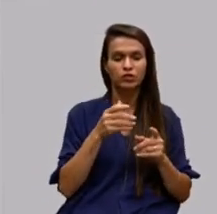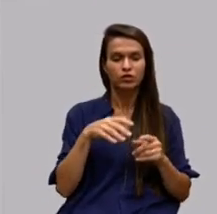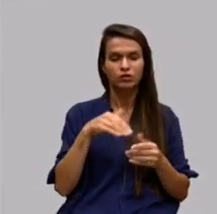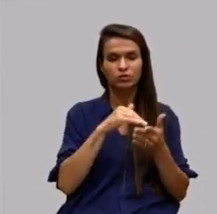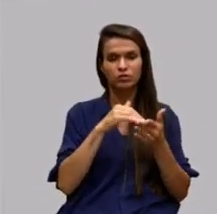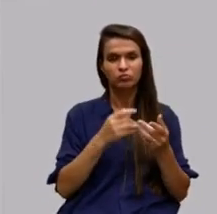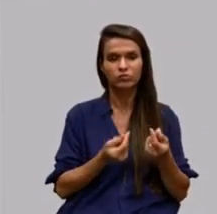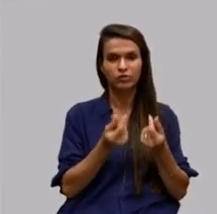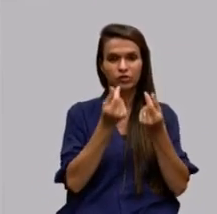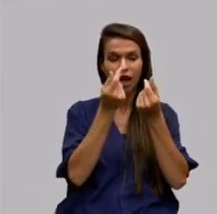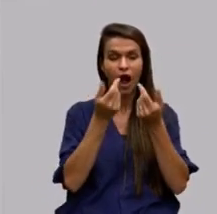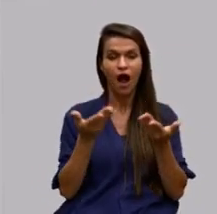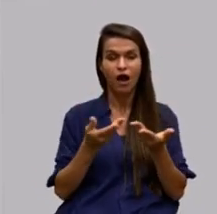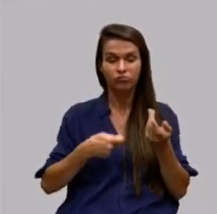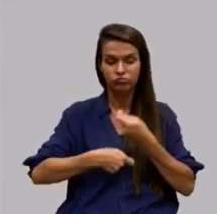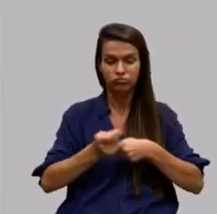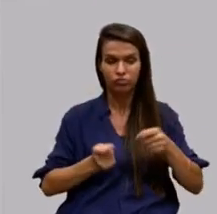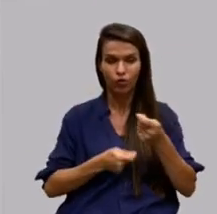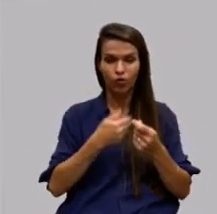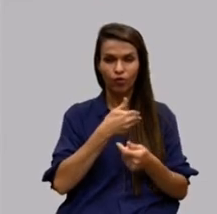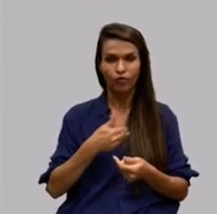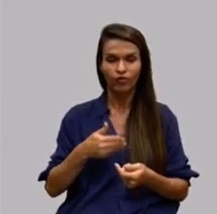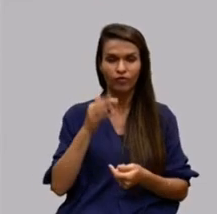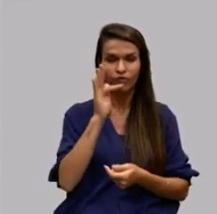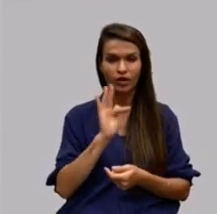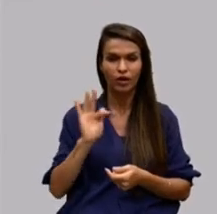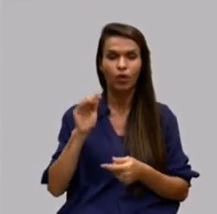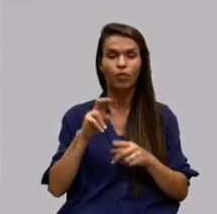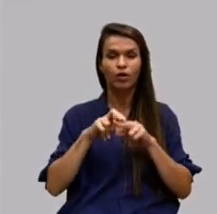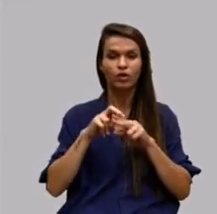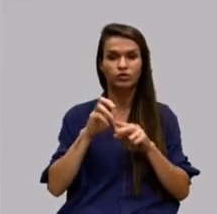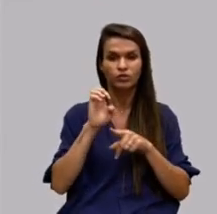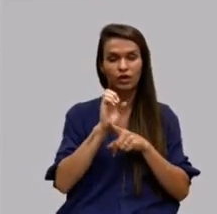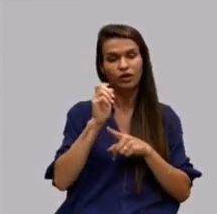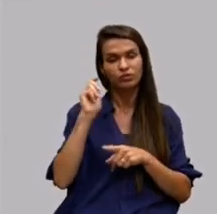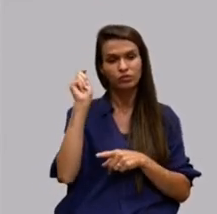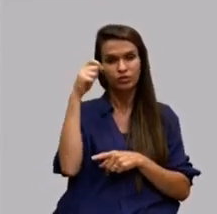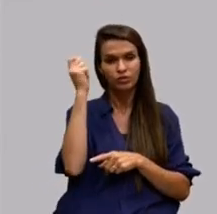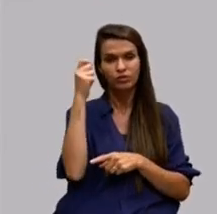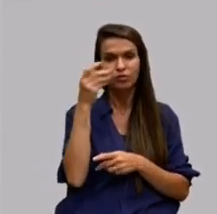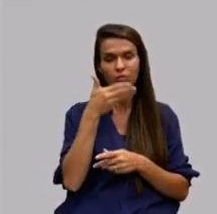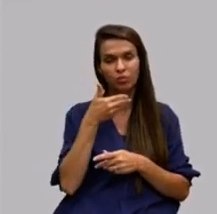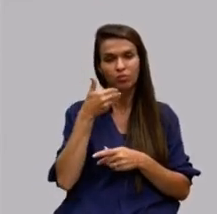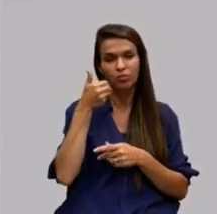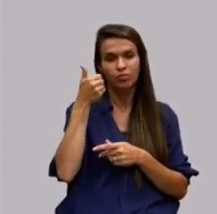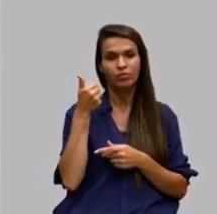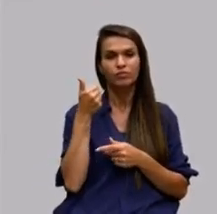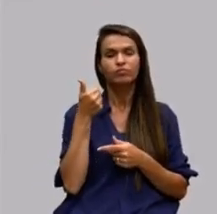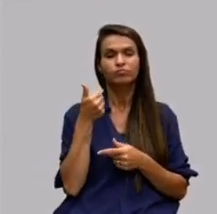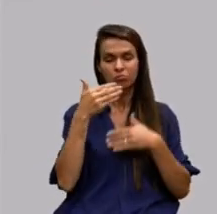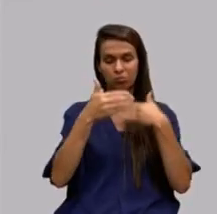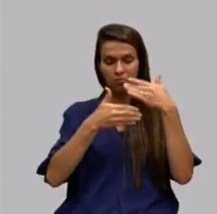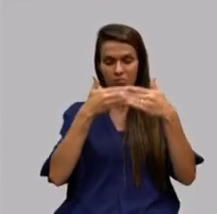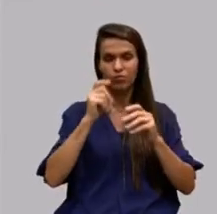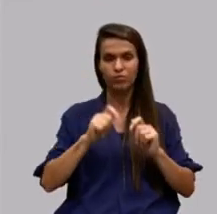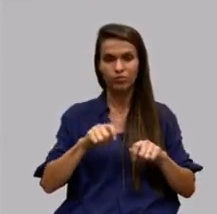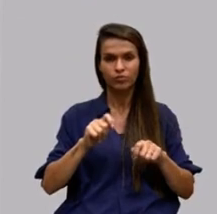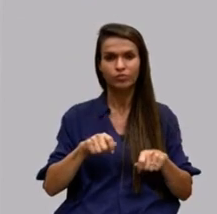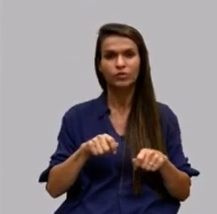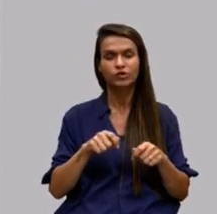precisamos renegociar com o governo federal, porque o Estado do Rio Grande do Sul, no melhor do melhor dos desempenhos possíveis de